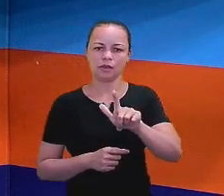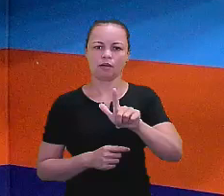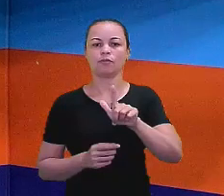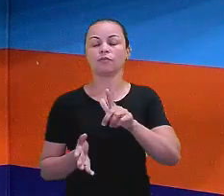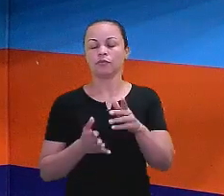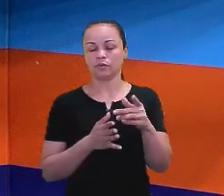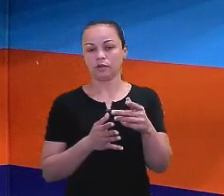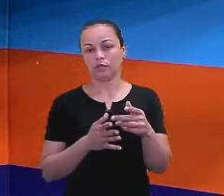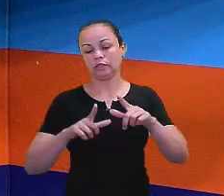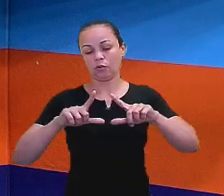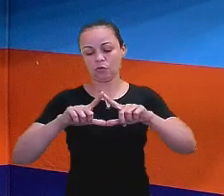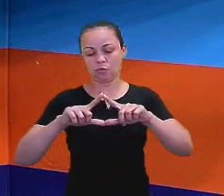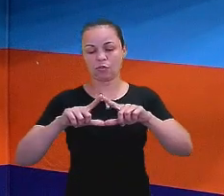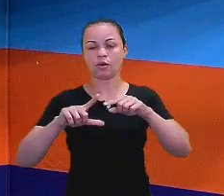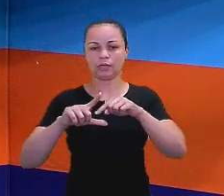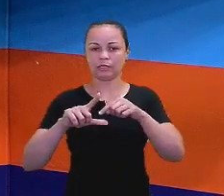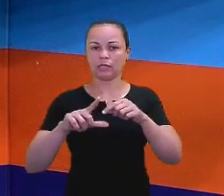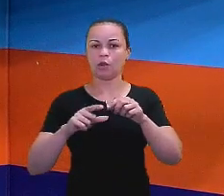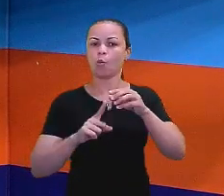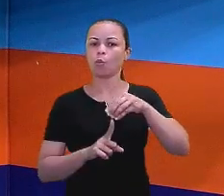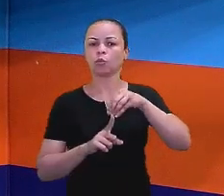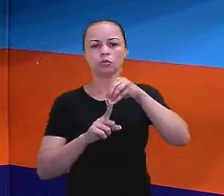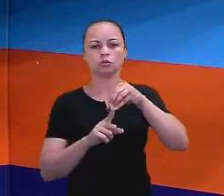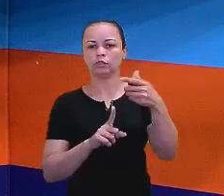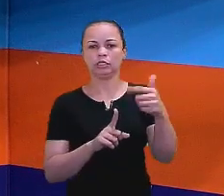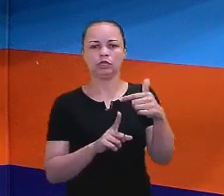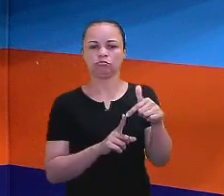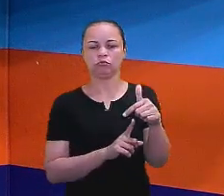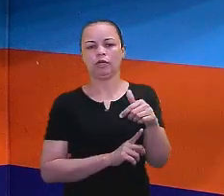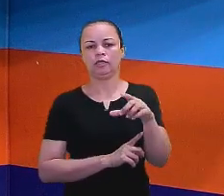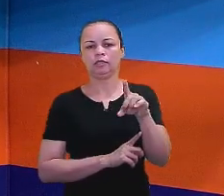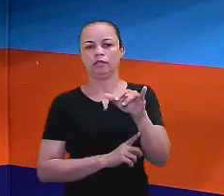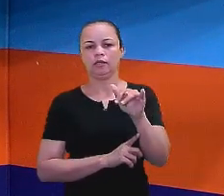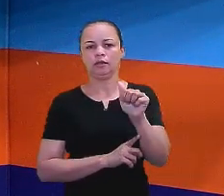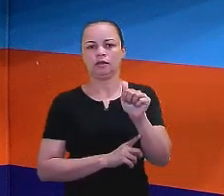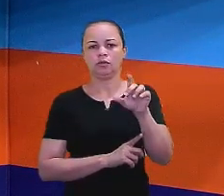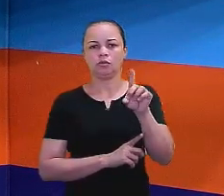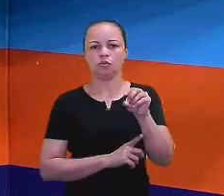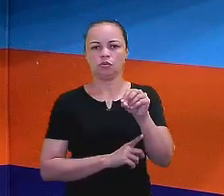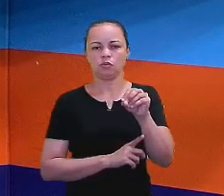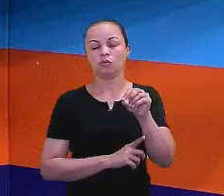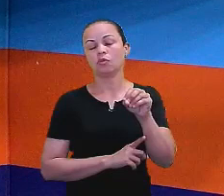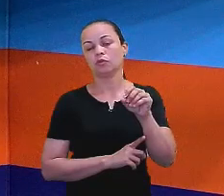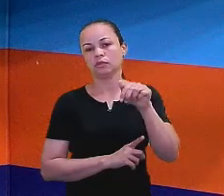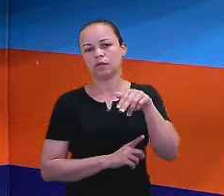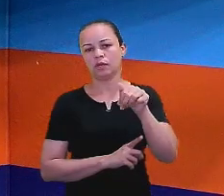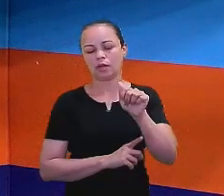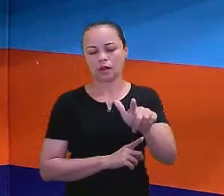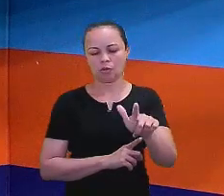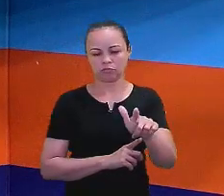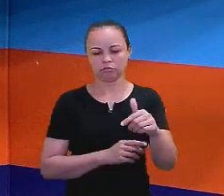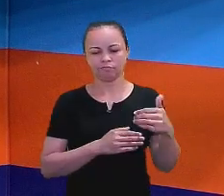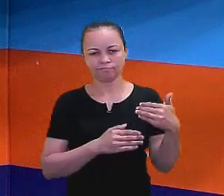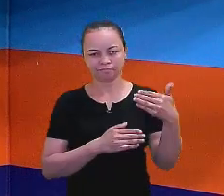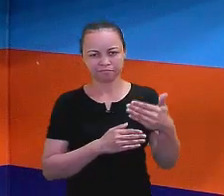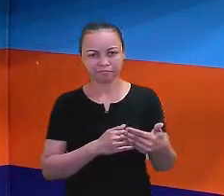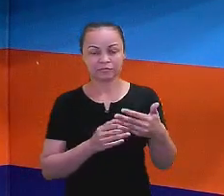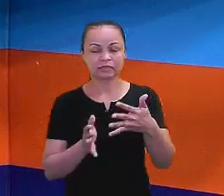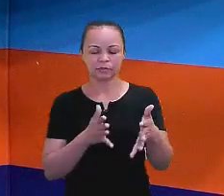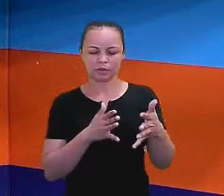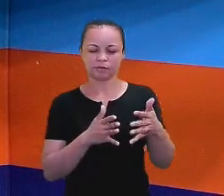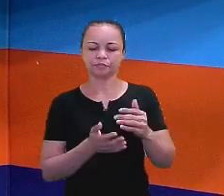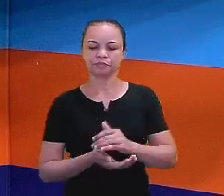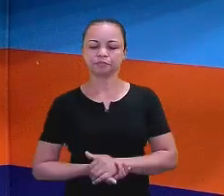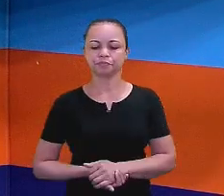é o único polígono que não tem diagonal, tá? Então vamos lá, vamos seguir para que a gente possa